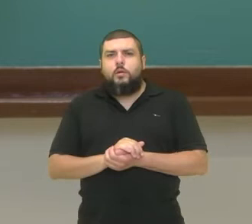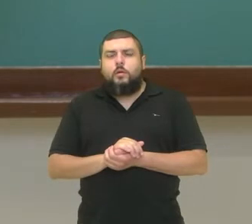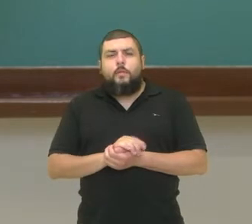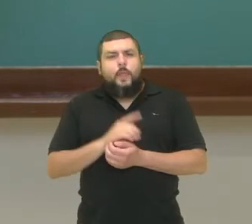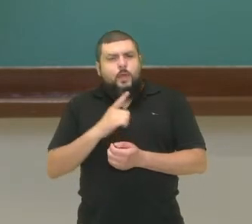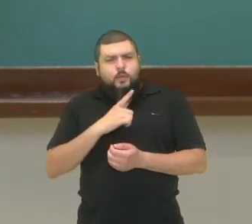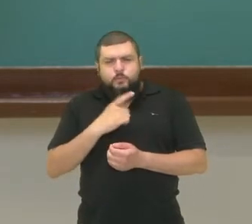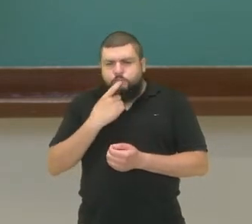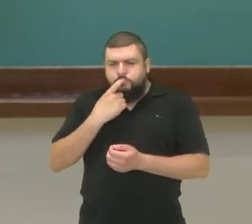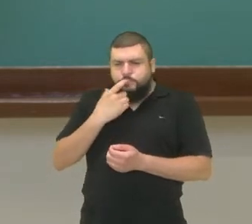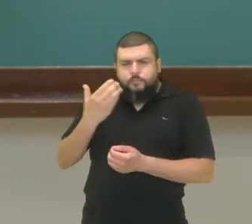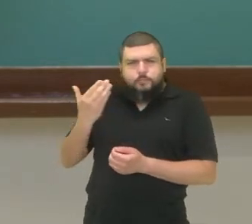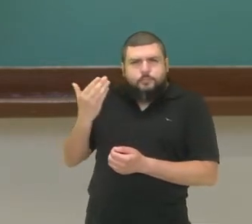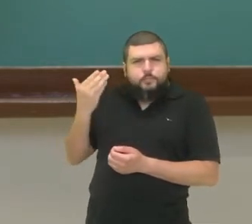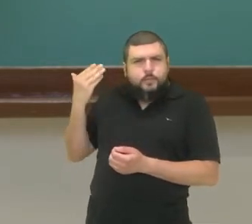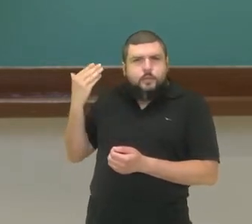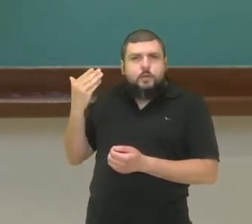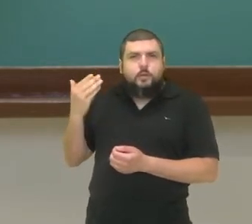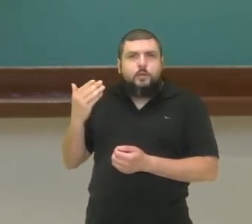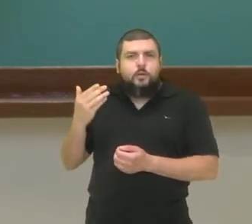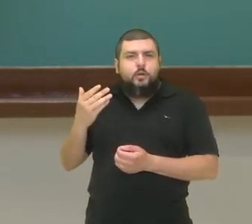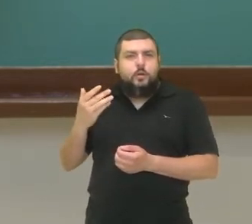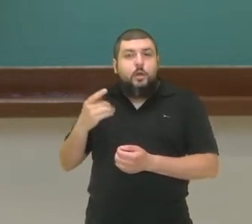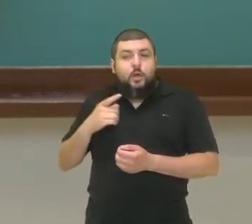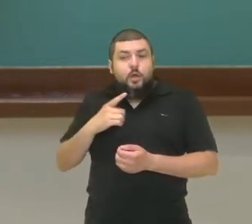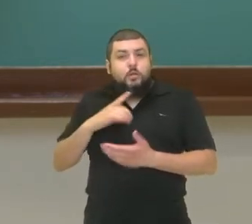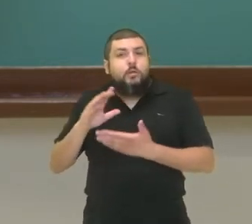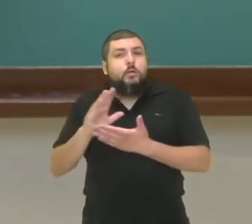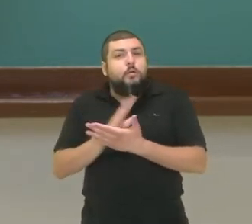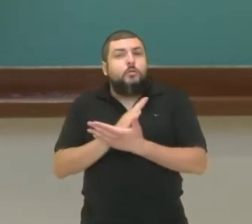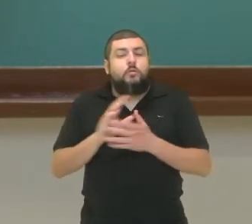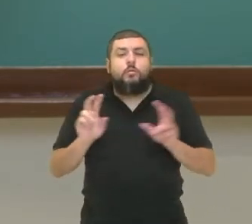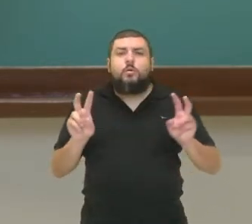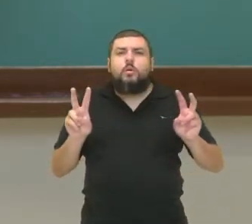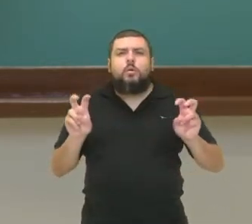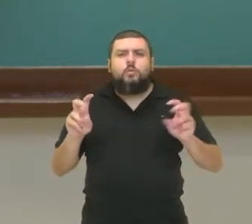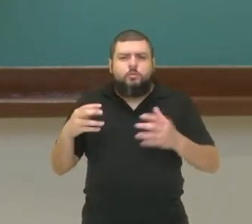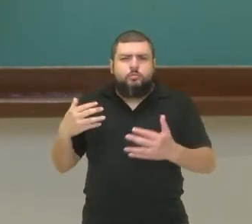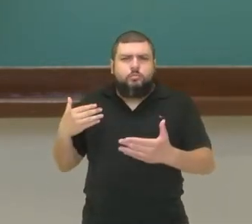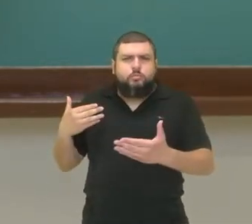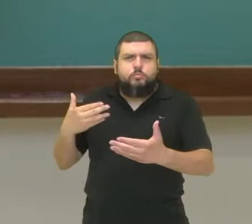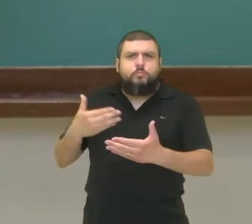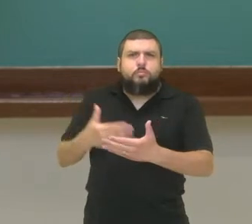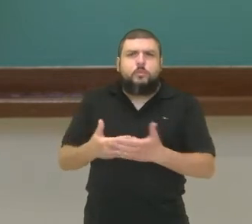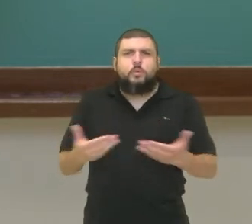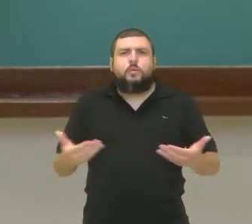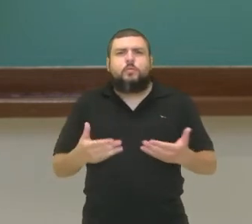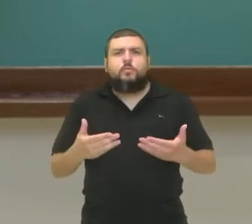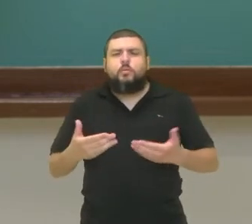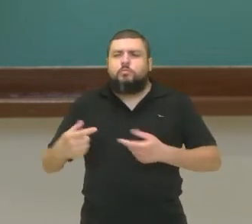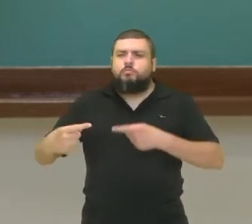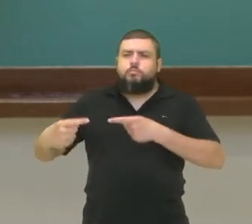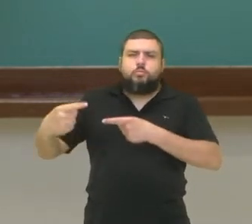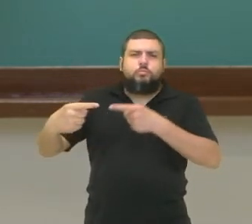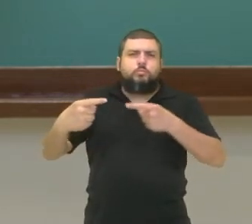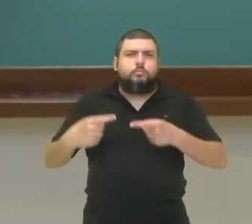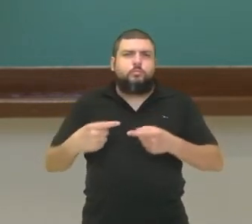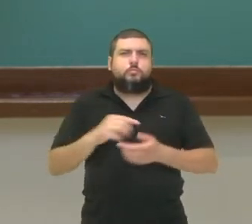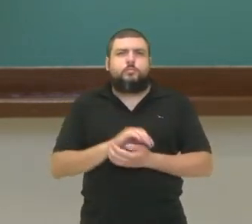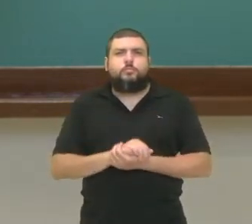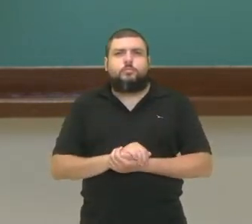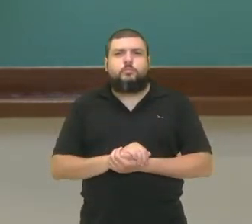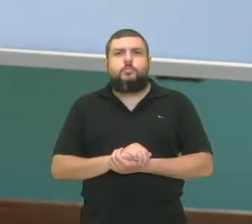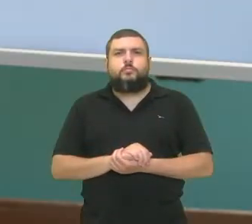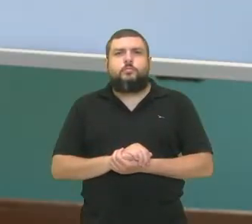e trata de assuntos que até hoje são muito importantes para ser debatidos, ok? Então vamos lá. Quais seriam